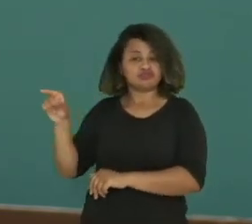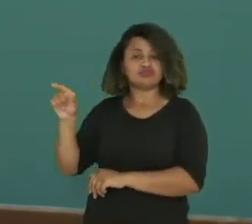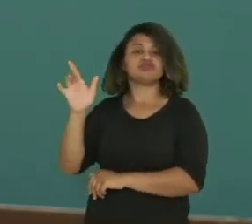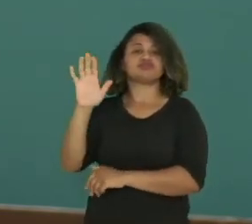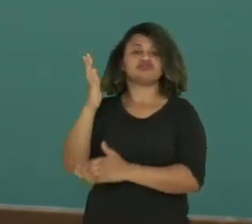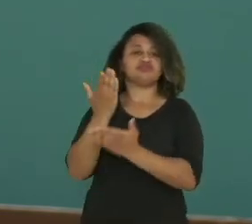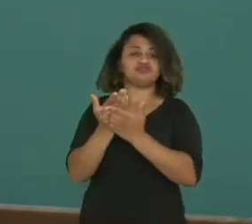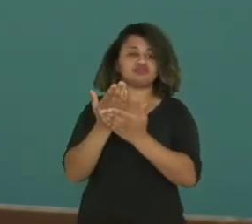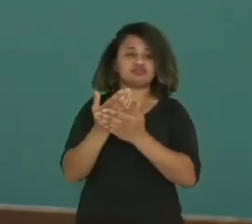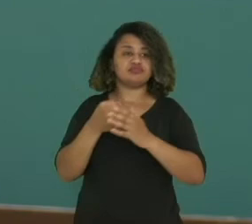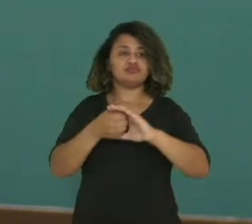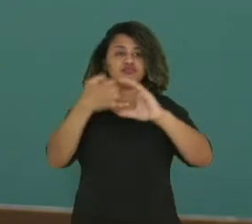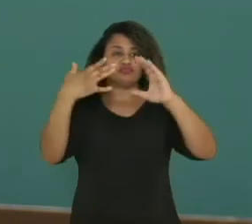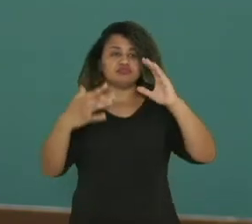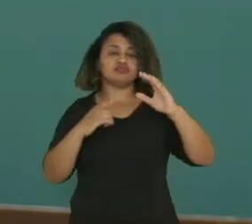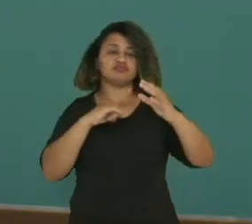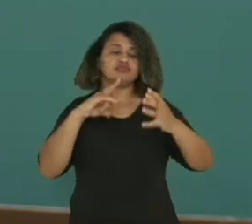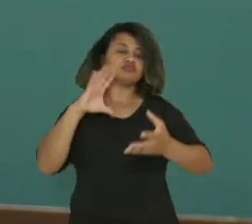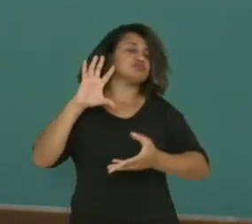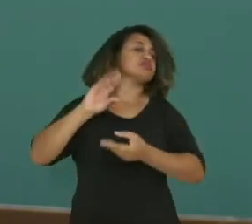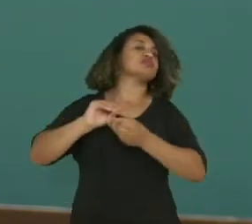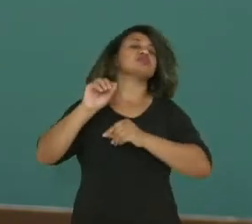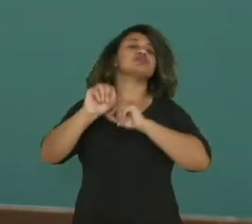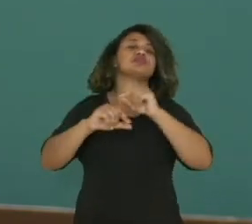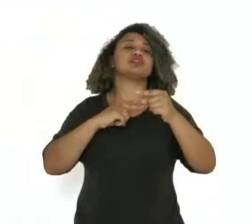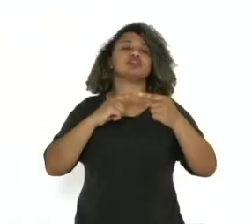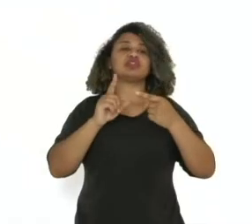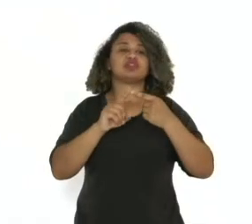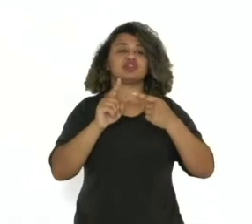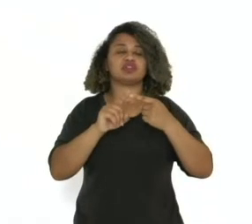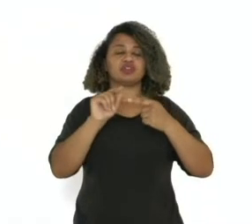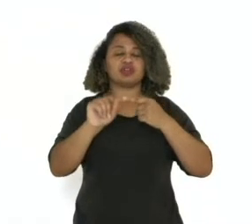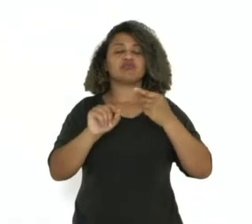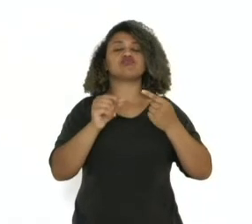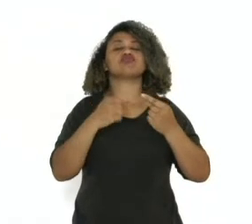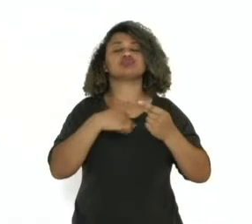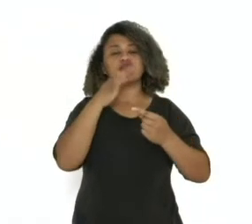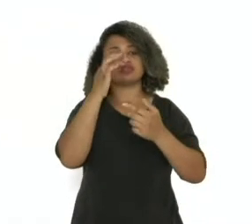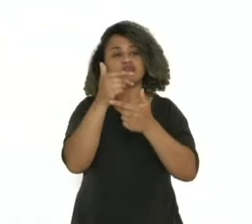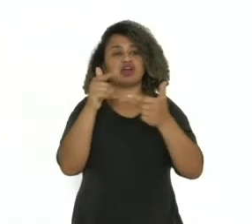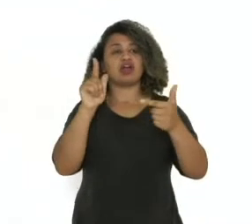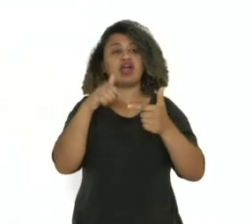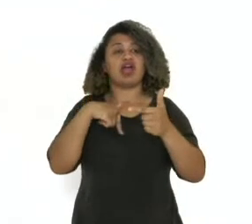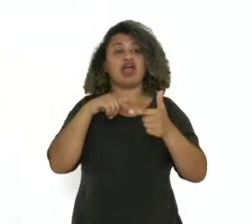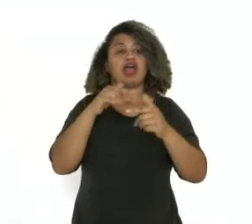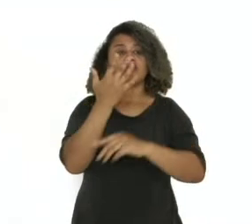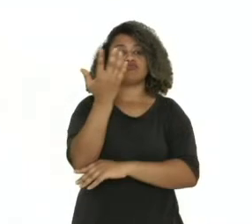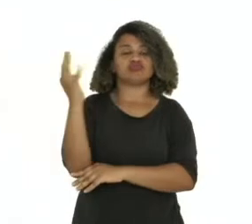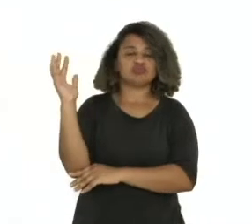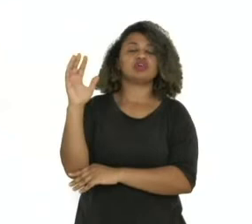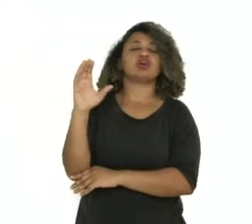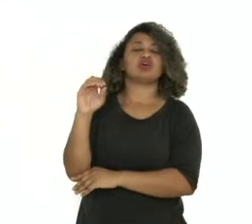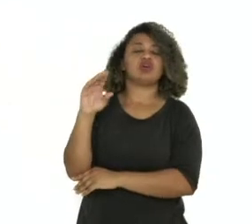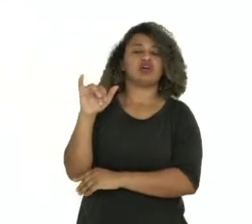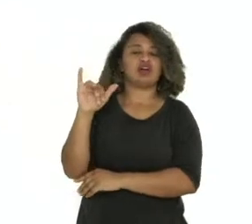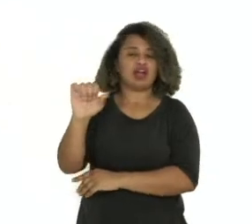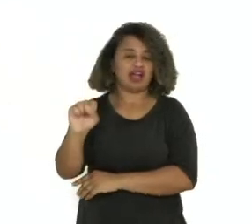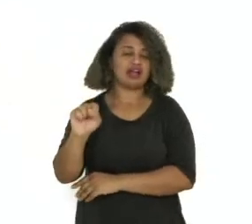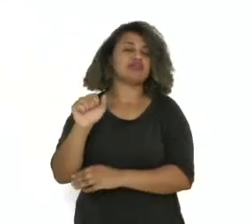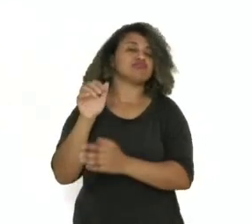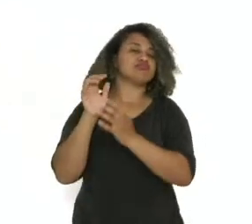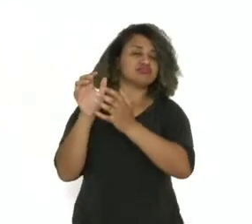as características ali, para a gente resumir, o que nós temos? A vegetação original é a mata dos cocais, que é